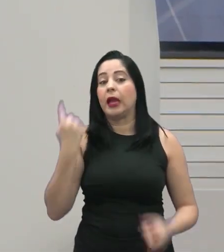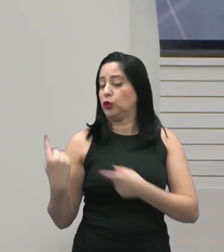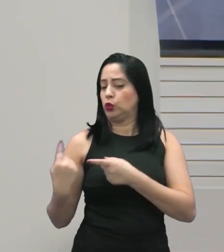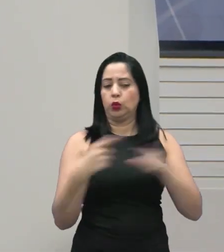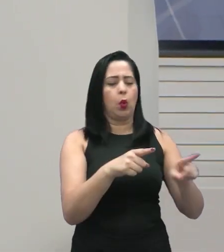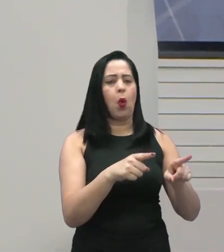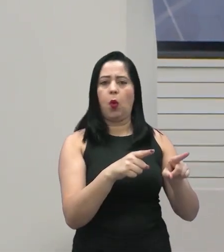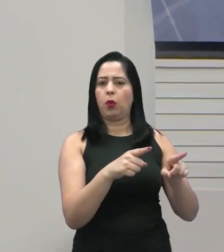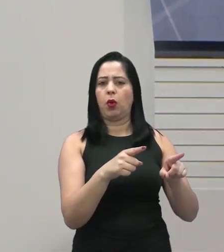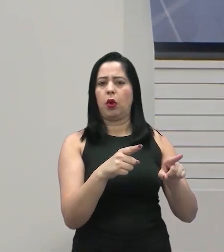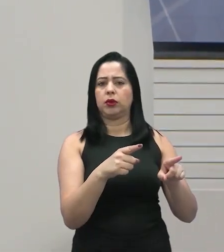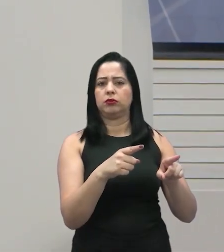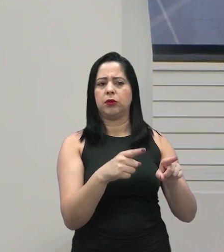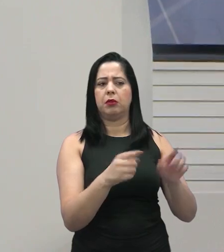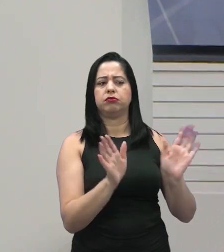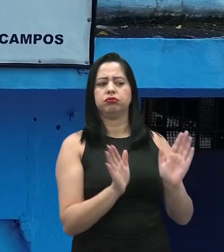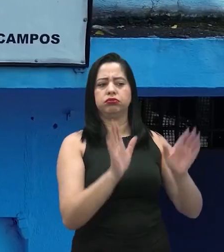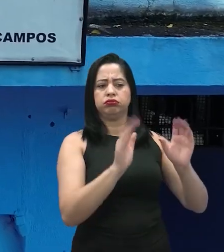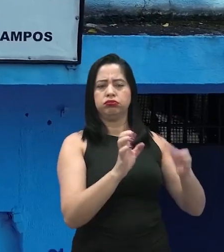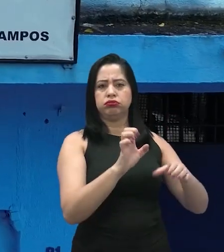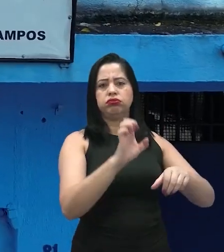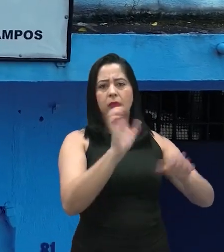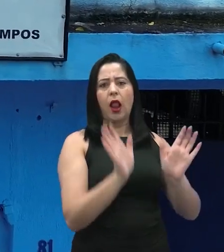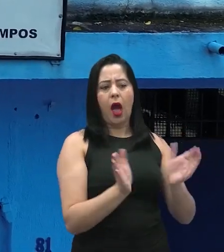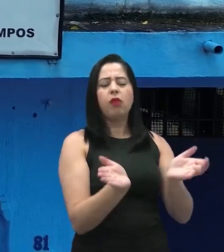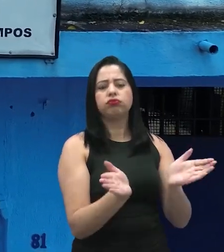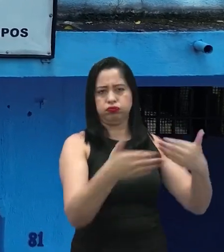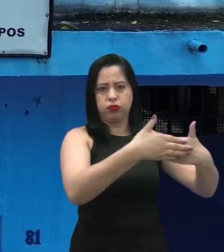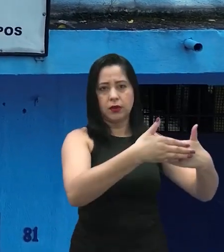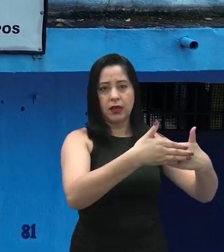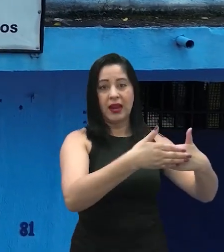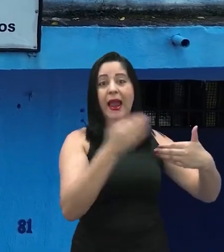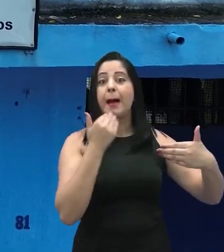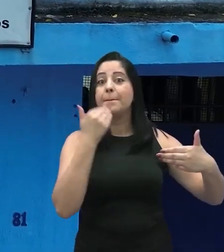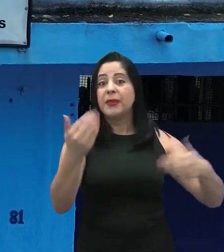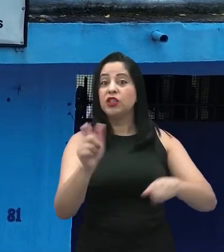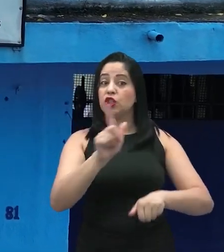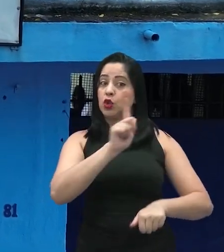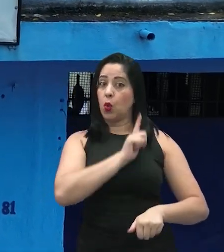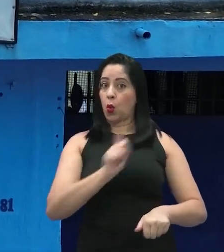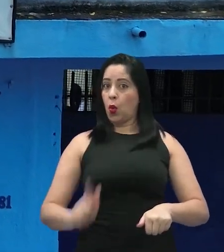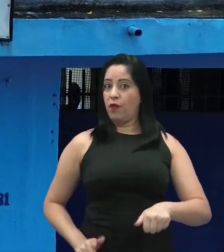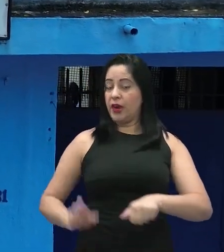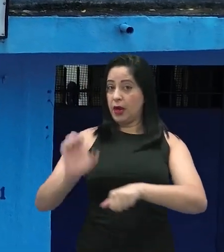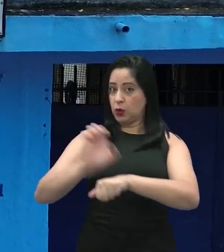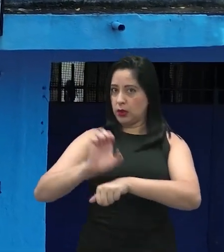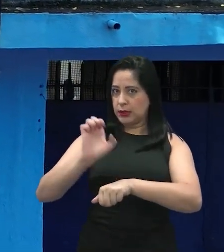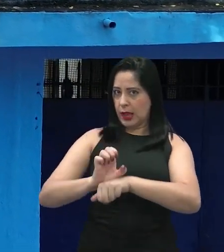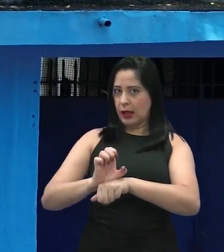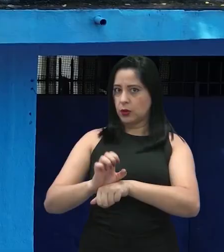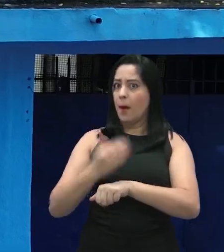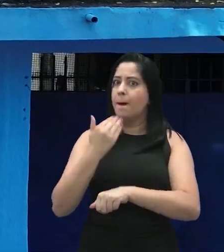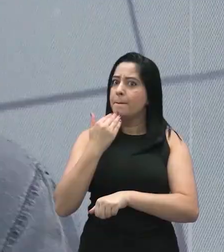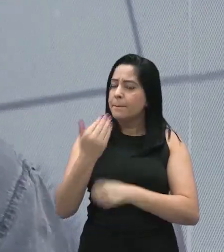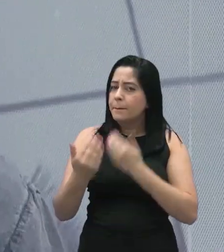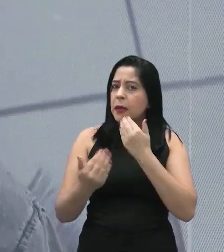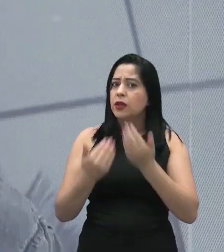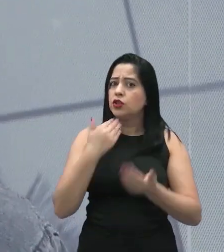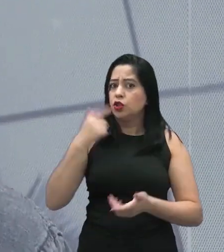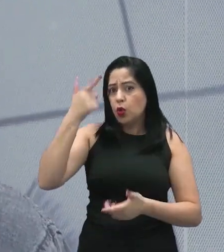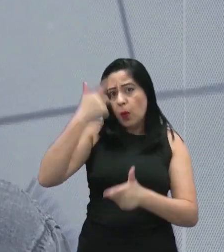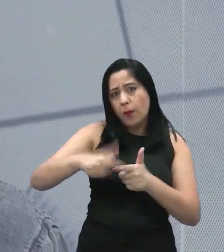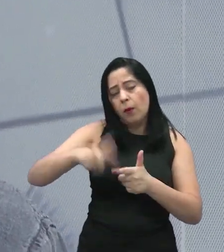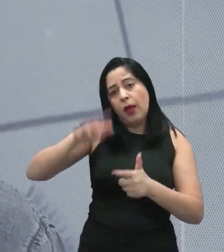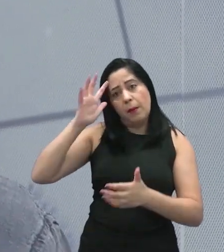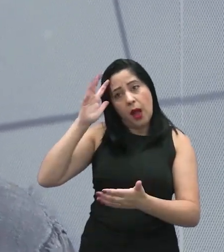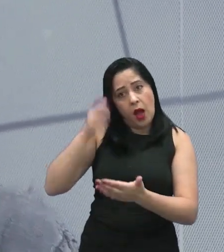que é contra a desativação do centro, fez um pedido ao governo do estado de São Paulo para rever a situação. Segundo